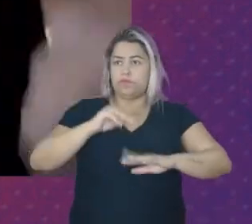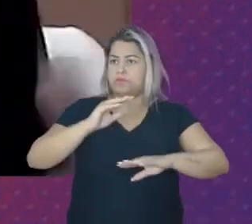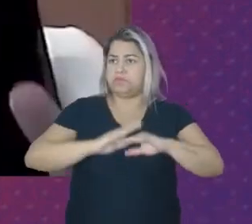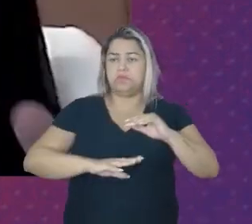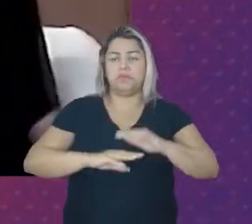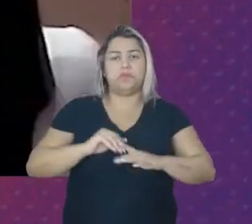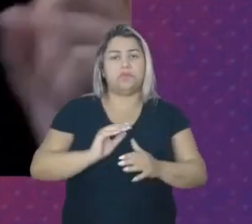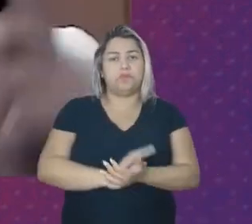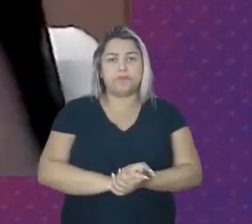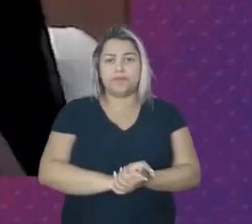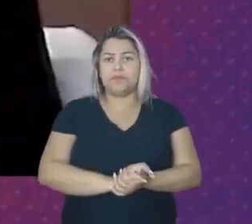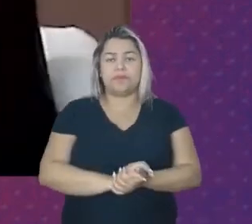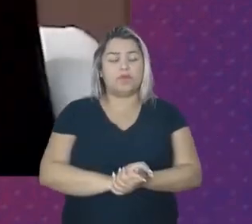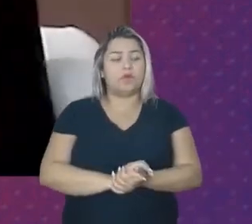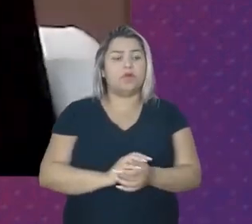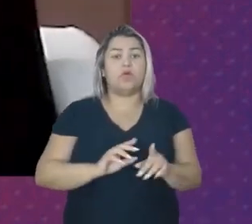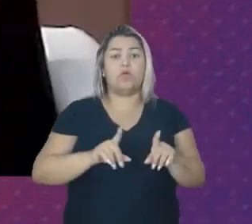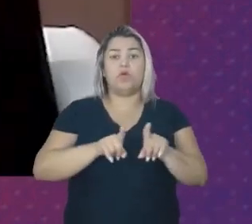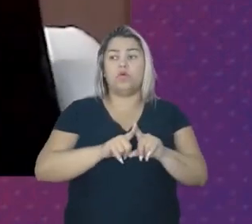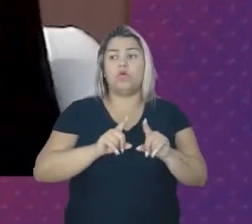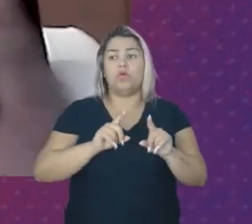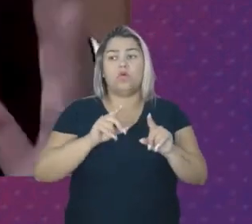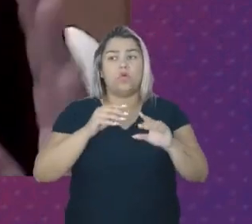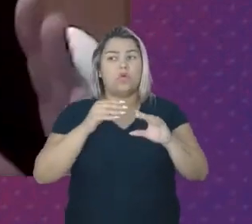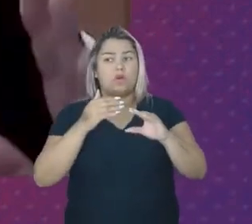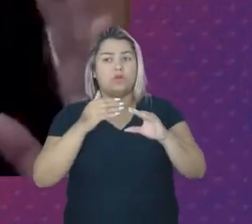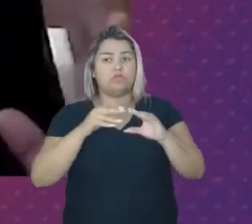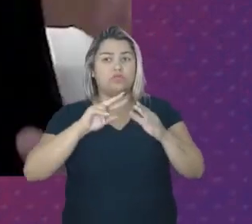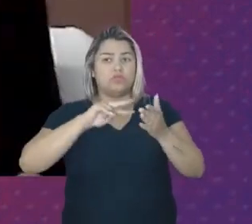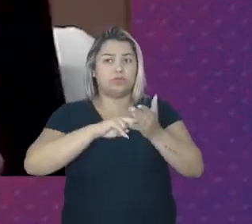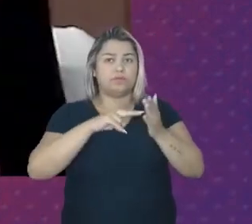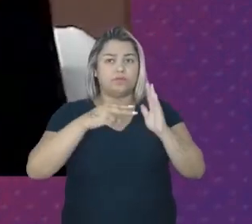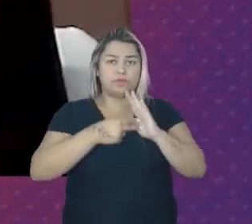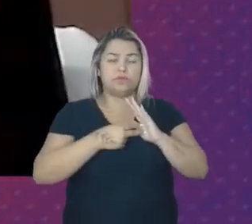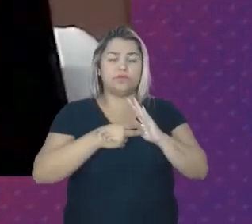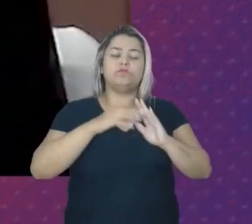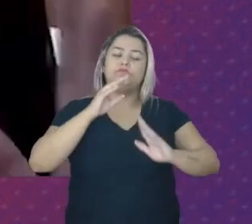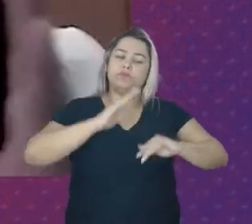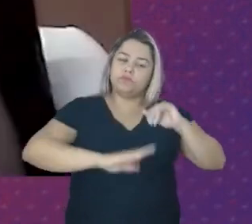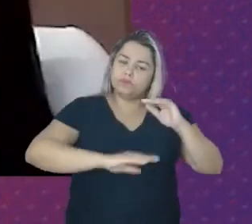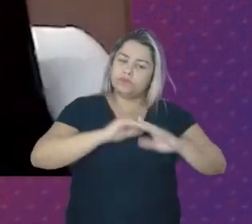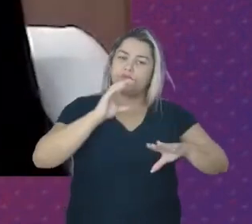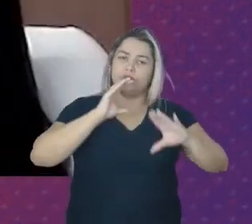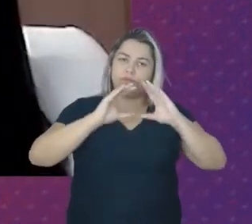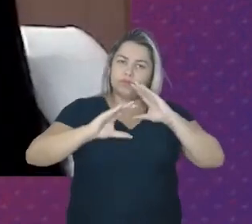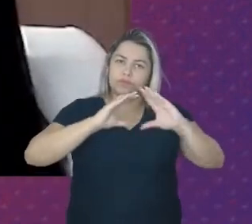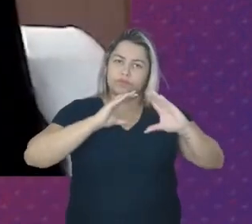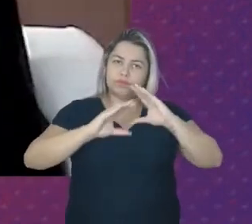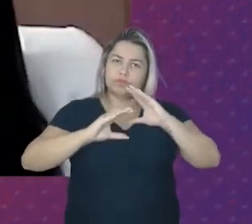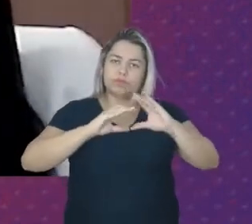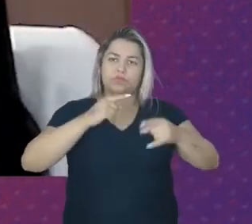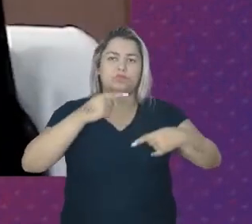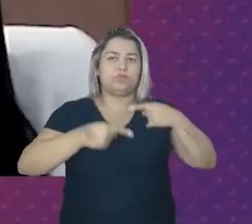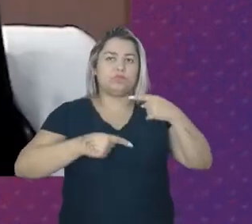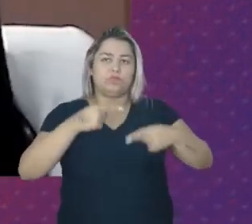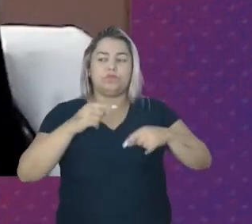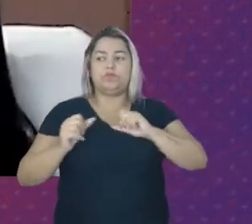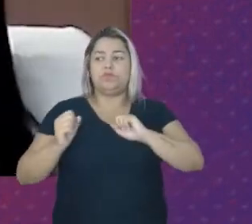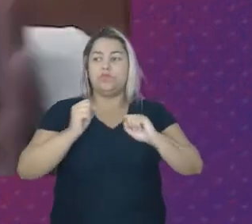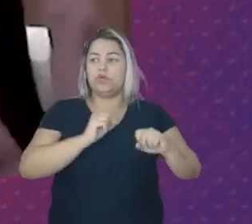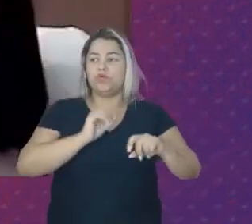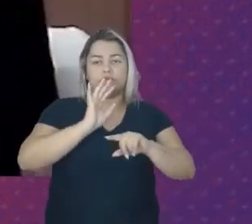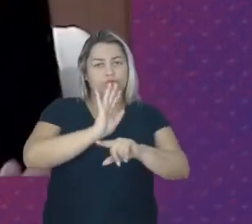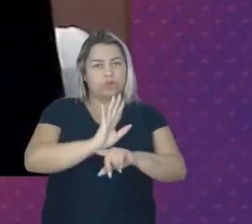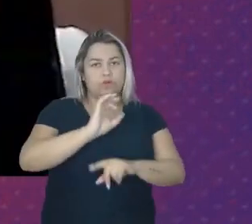e absolutamente qualquer postagem significa um ato de comunicação, um ato político que pode te